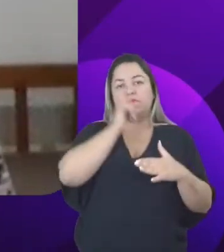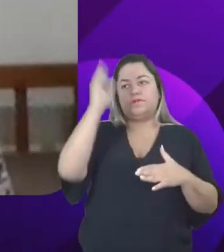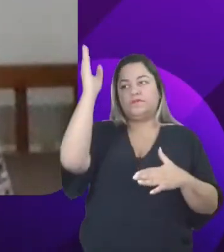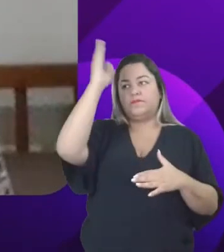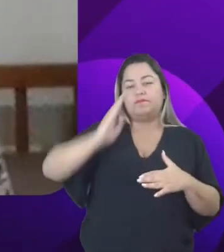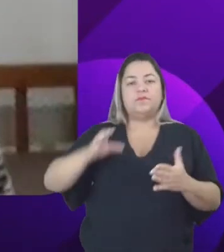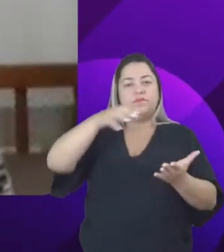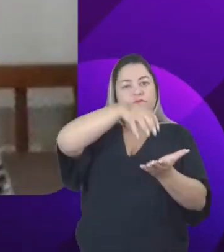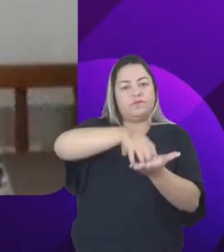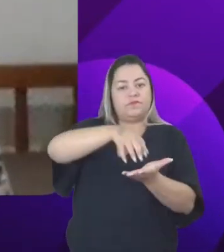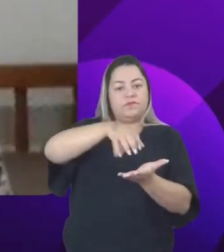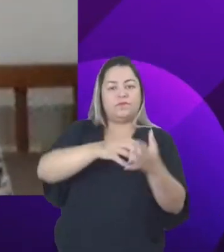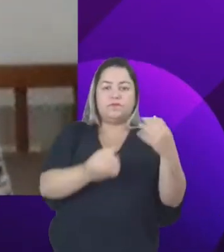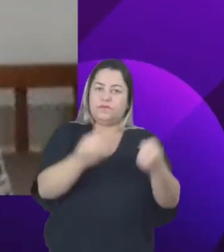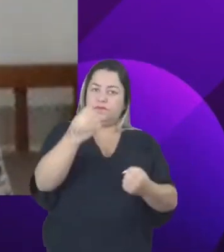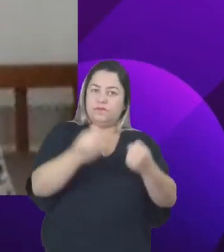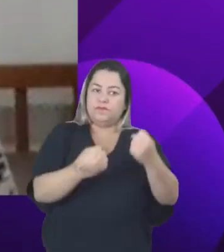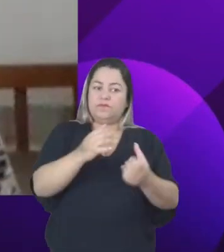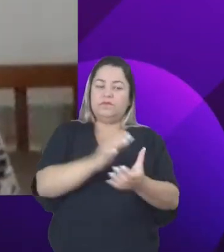as unidades móveis, por exemplo,